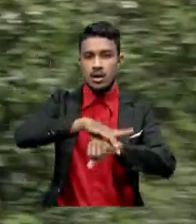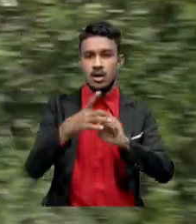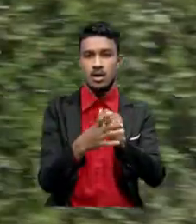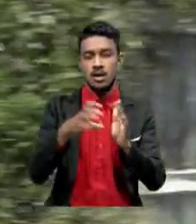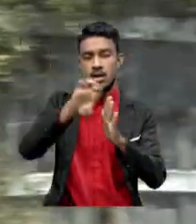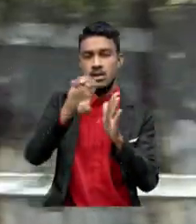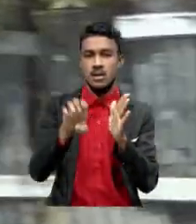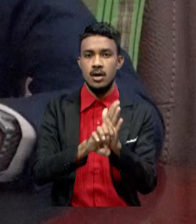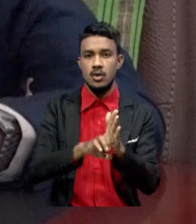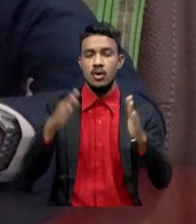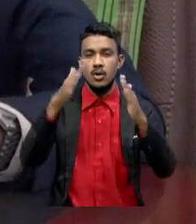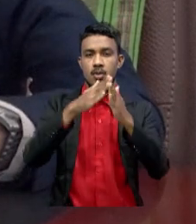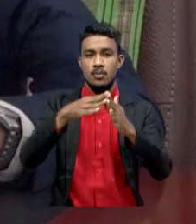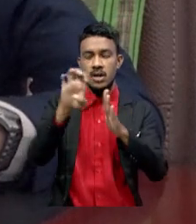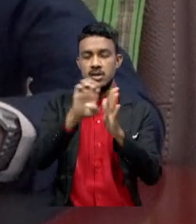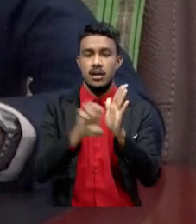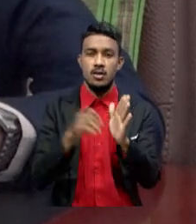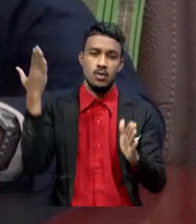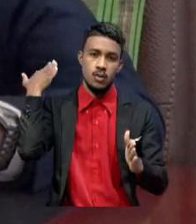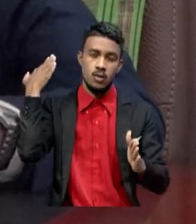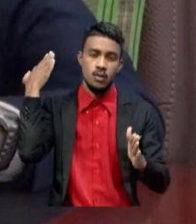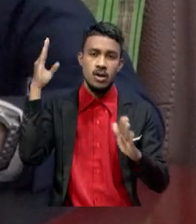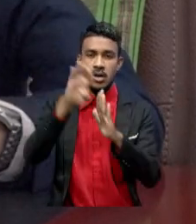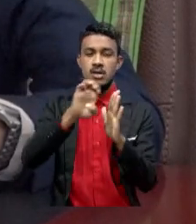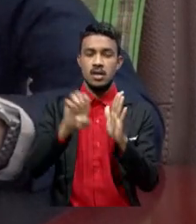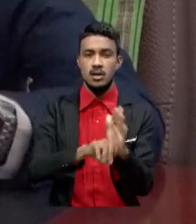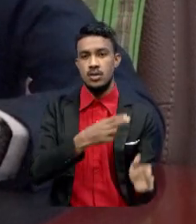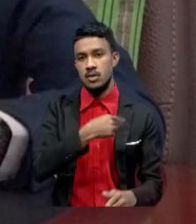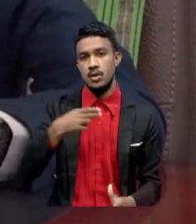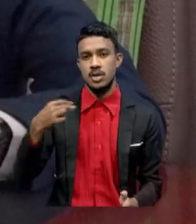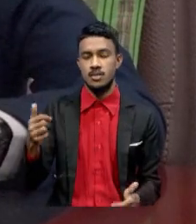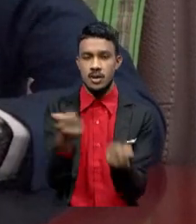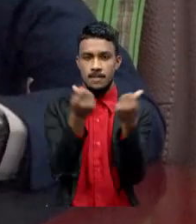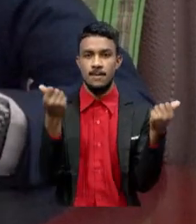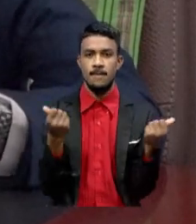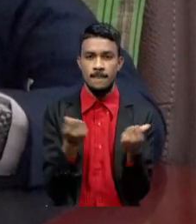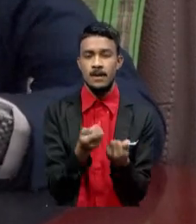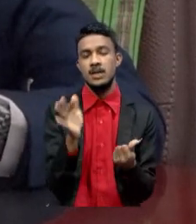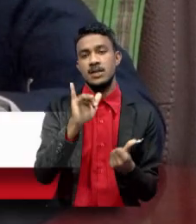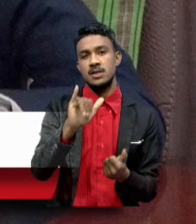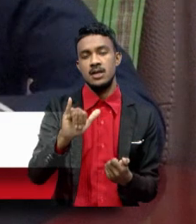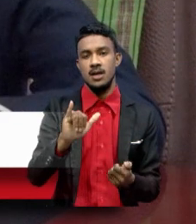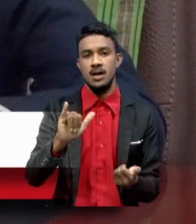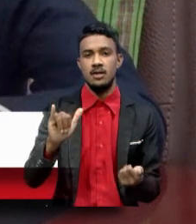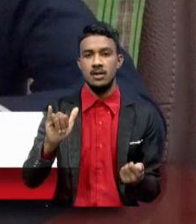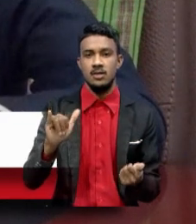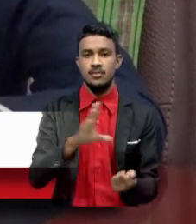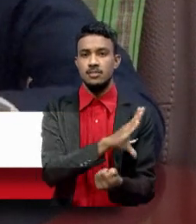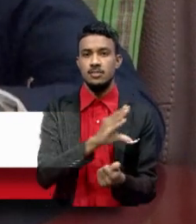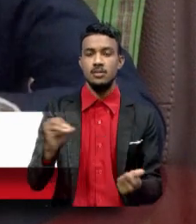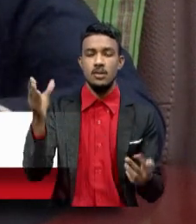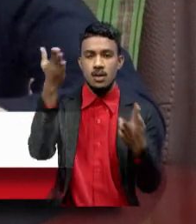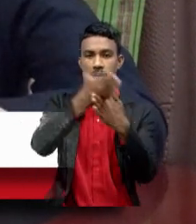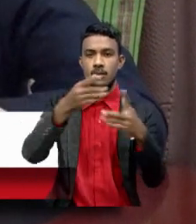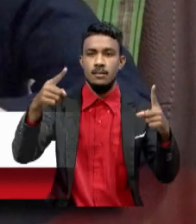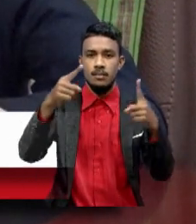sirbe makulu Estado Indonesia maka zere administra, sirene automaticamente tama ba